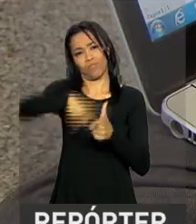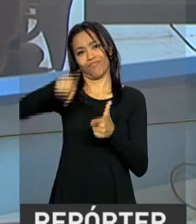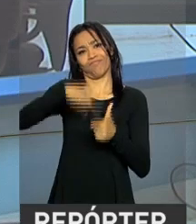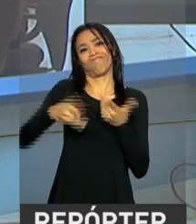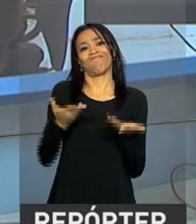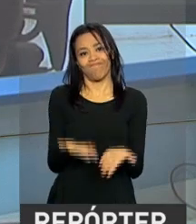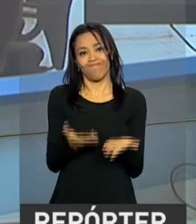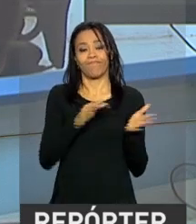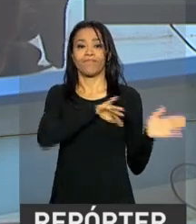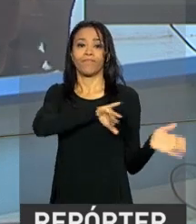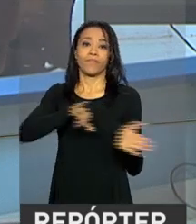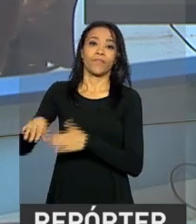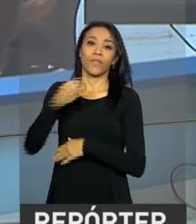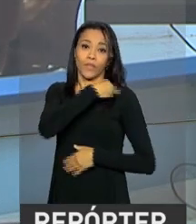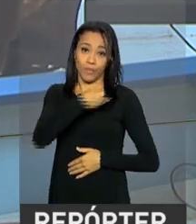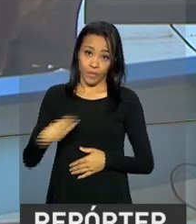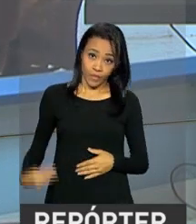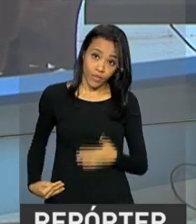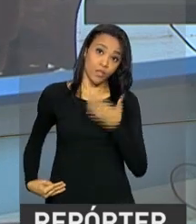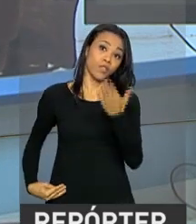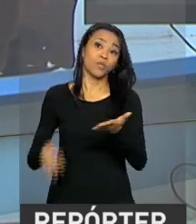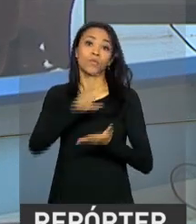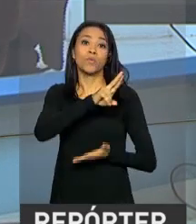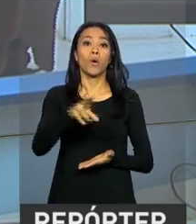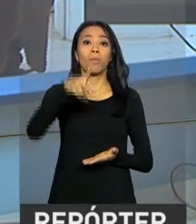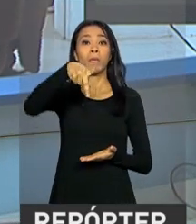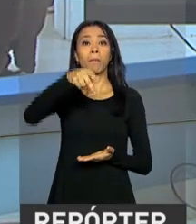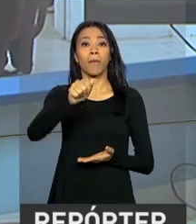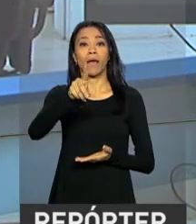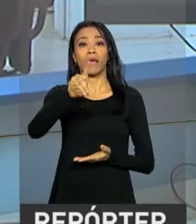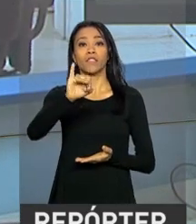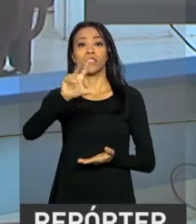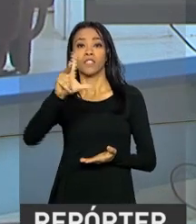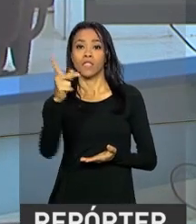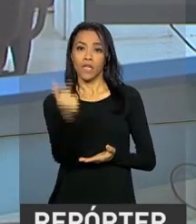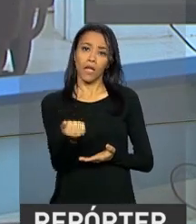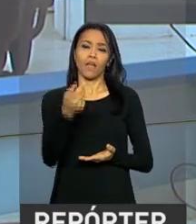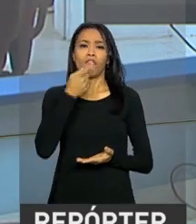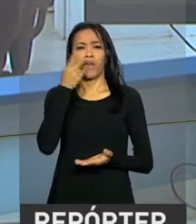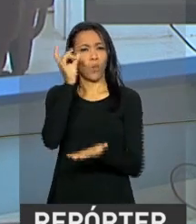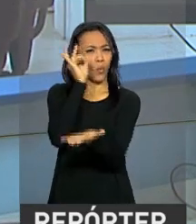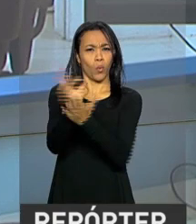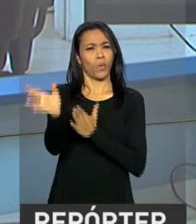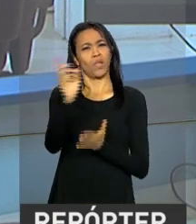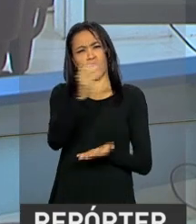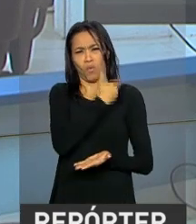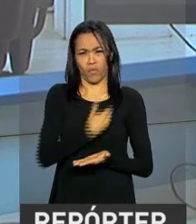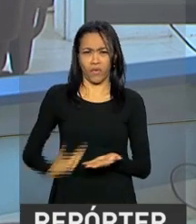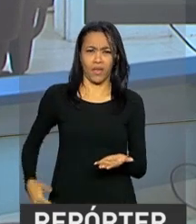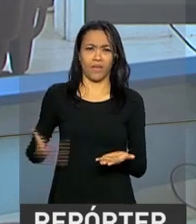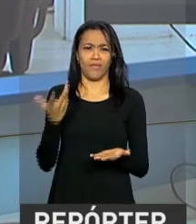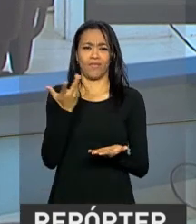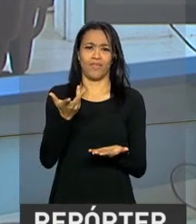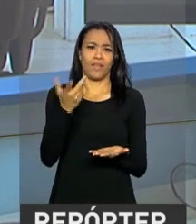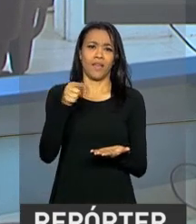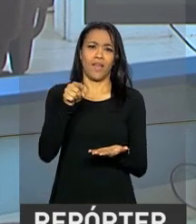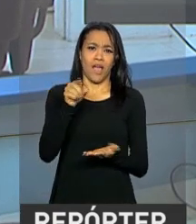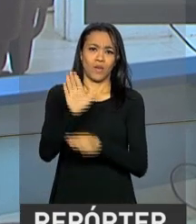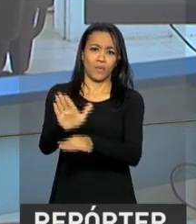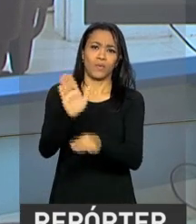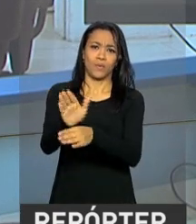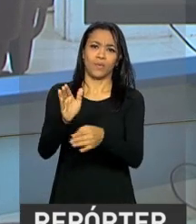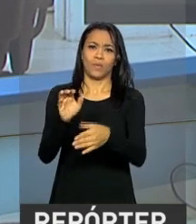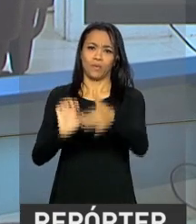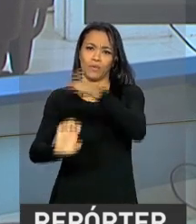da companhia. E o ministro-chefe da Casa Civil, Eliseu Padilha, descartou a possibilidade de o governo socorrer financeiramente a companhia